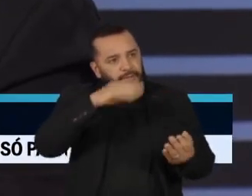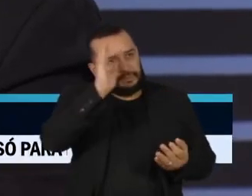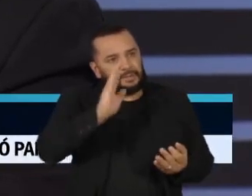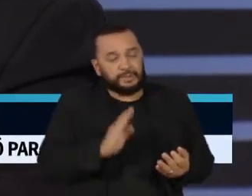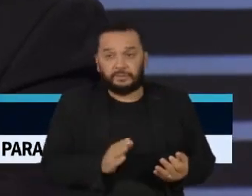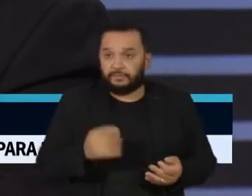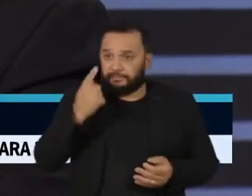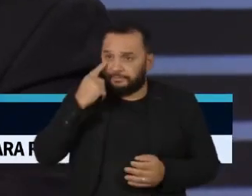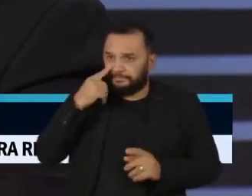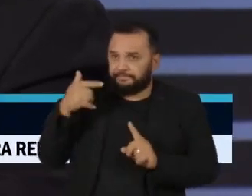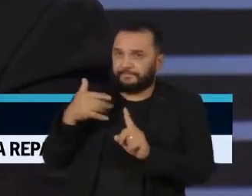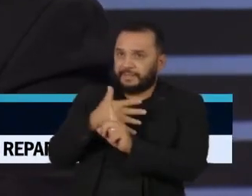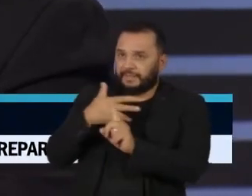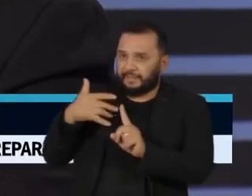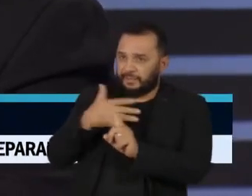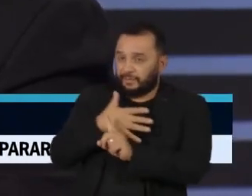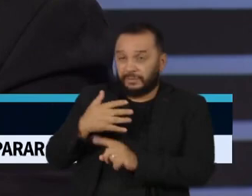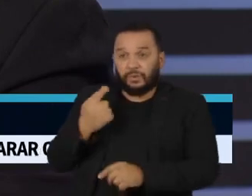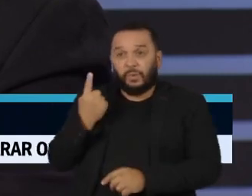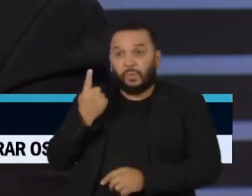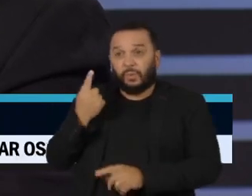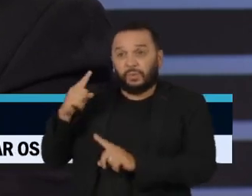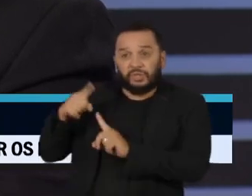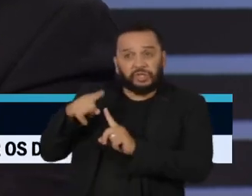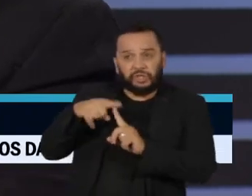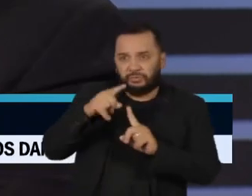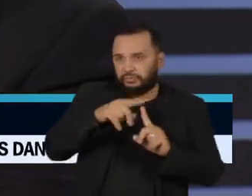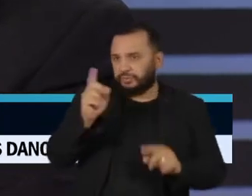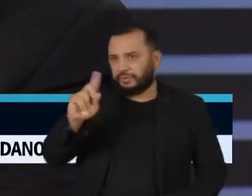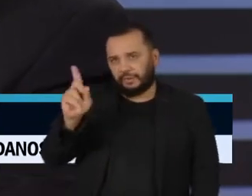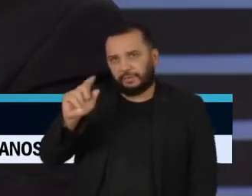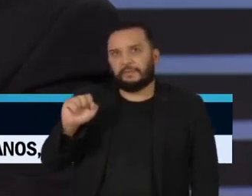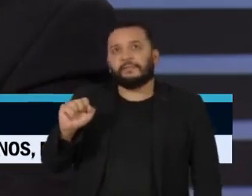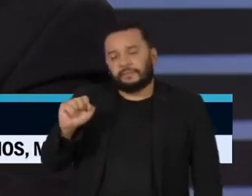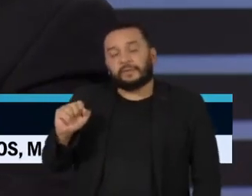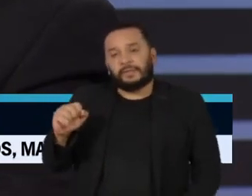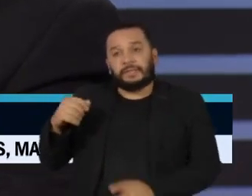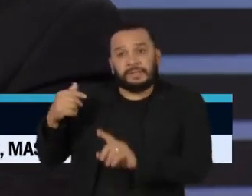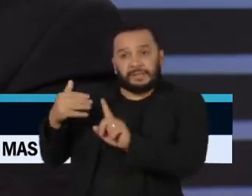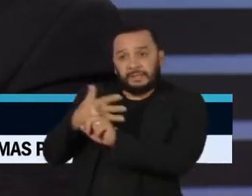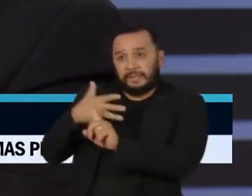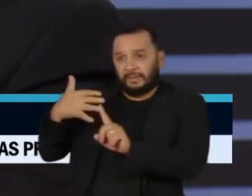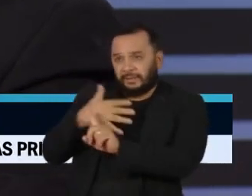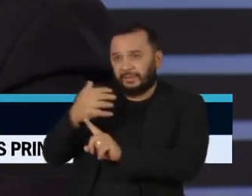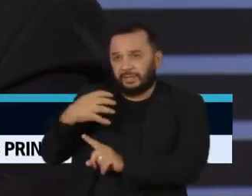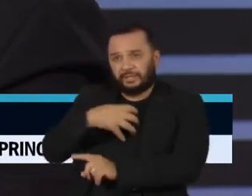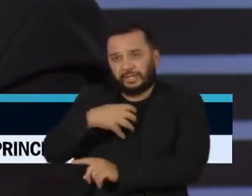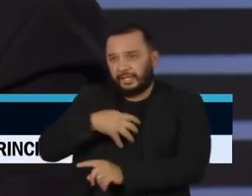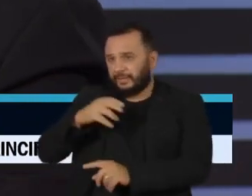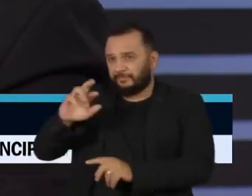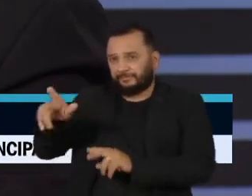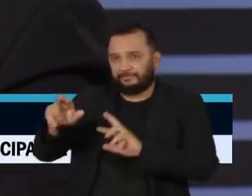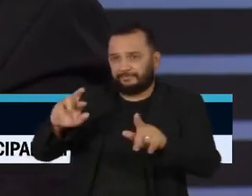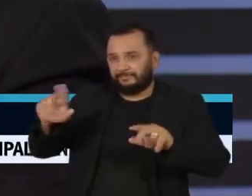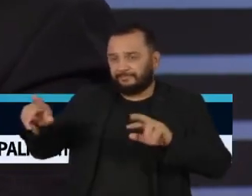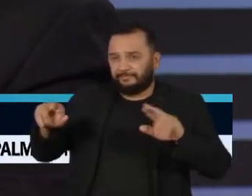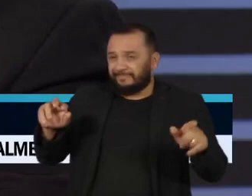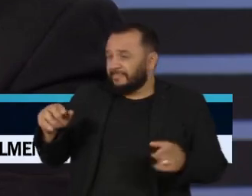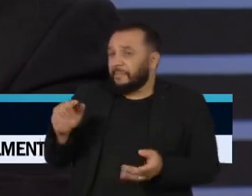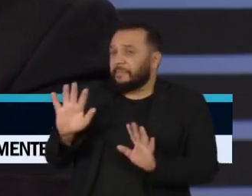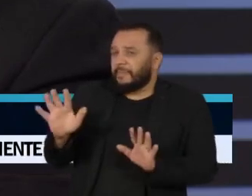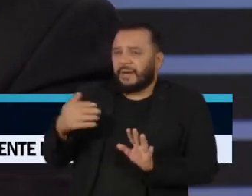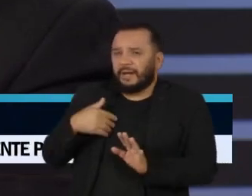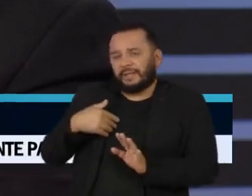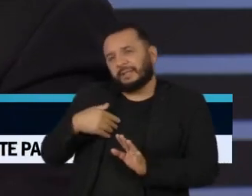síndrome, ela não tem uma única forma de manifestação. Nem é do mesmo modo em todas as pessoas. Quase nenhuma patologia